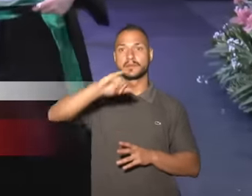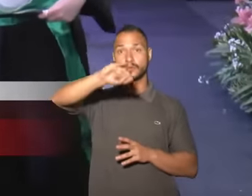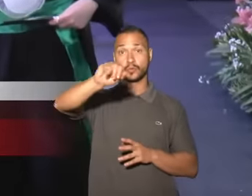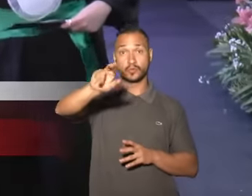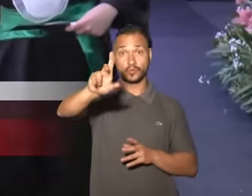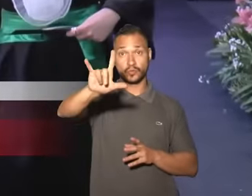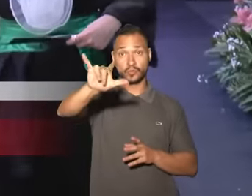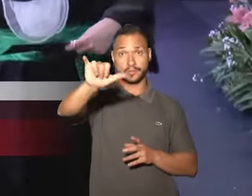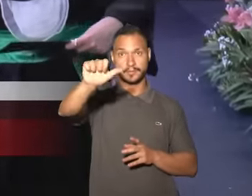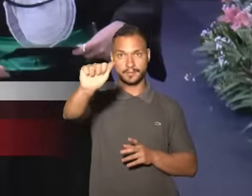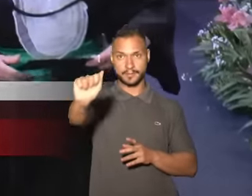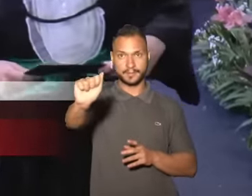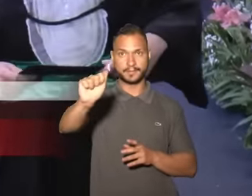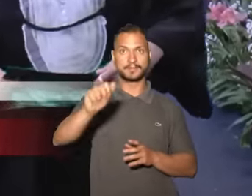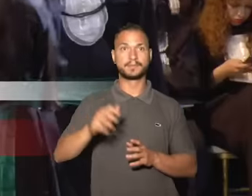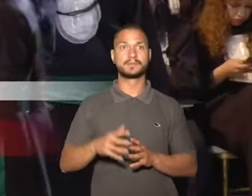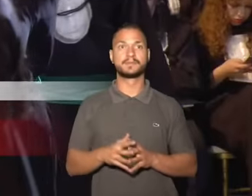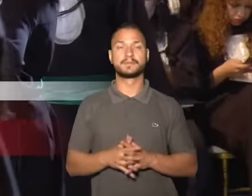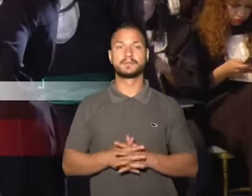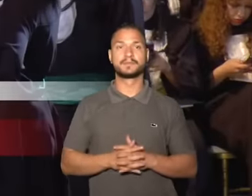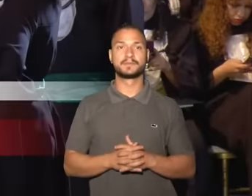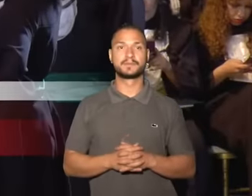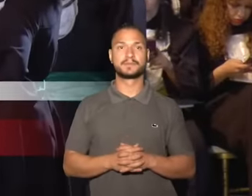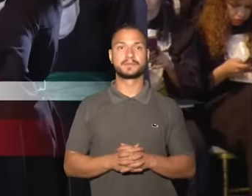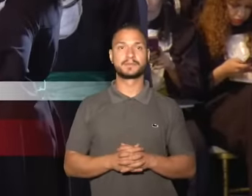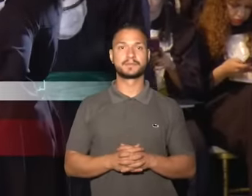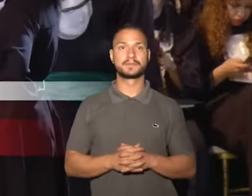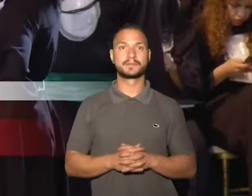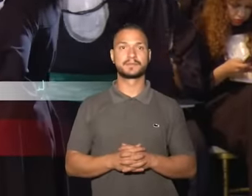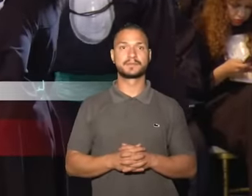Júlia Pandolfi Rocha.